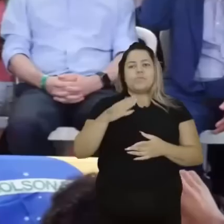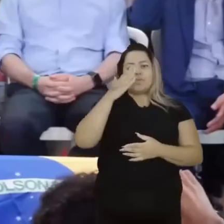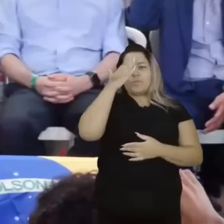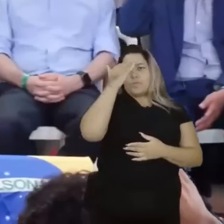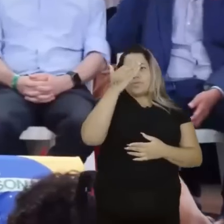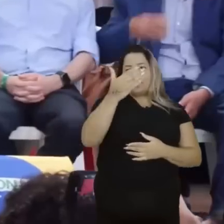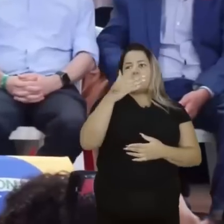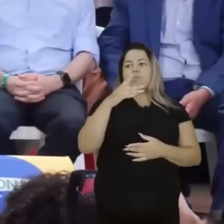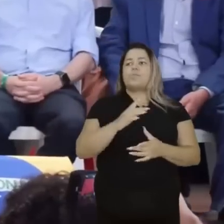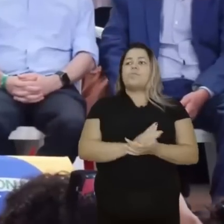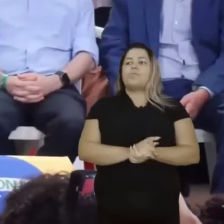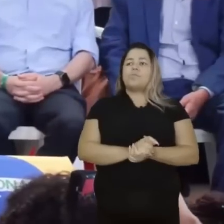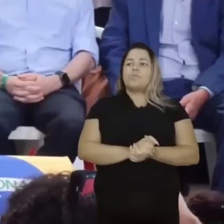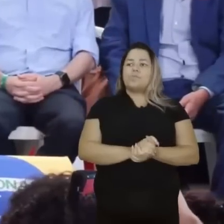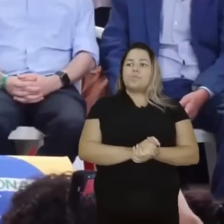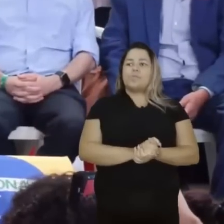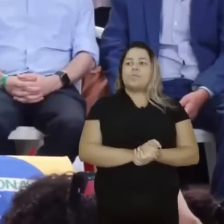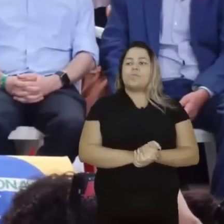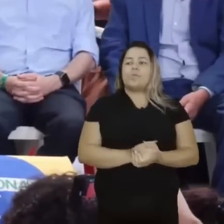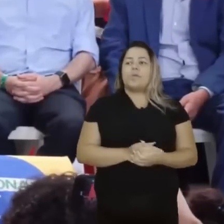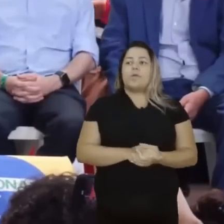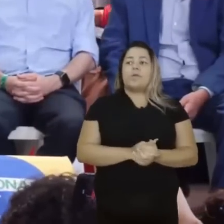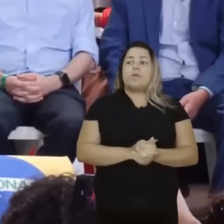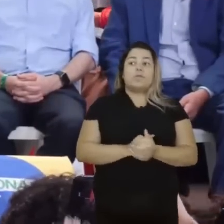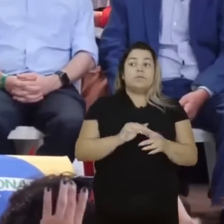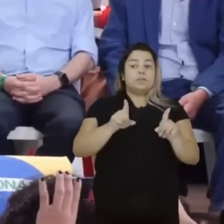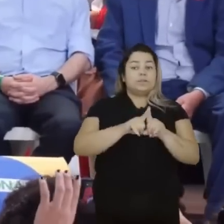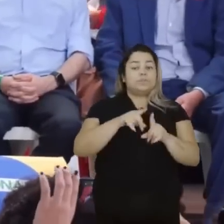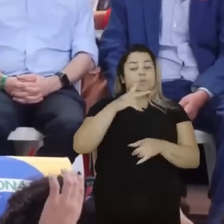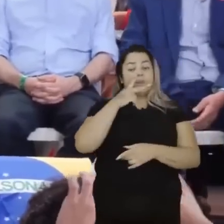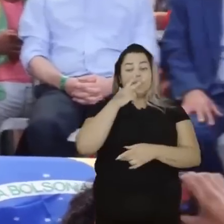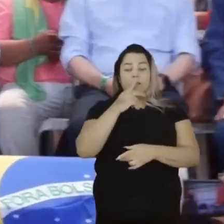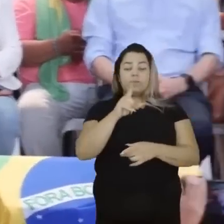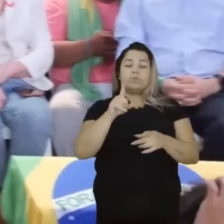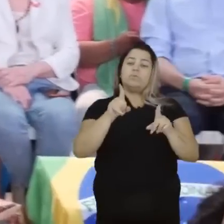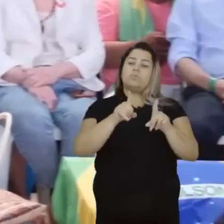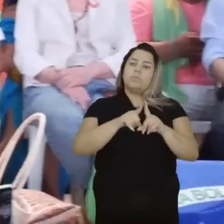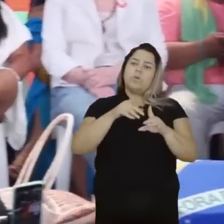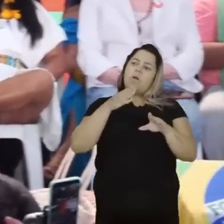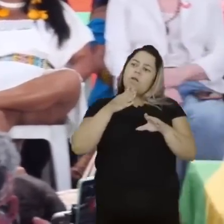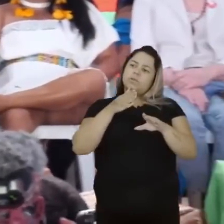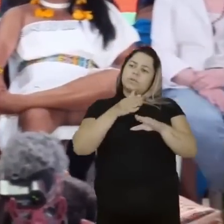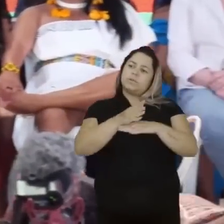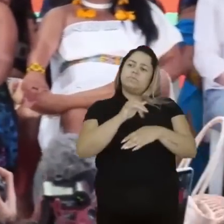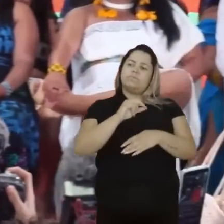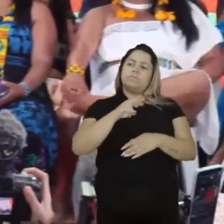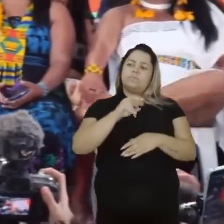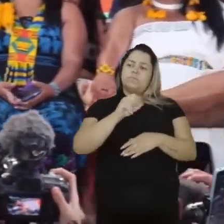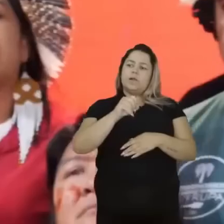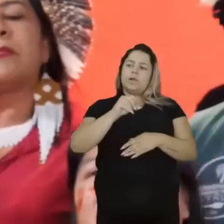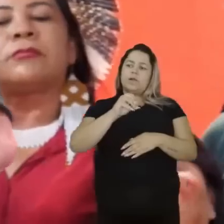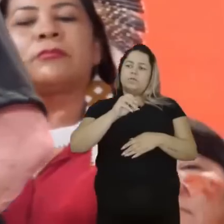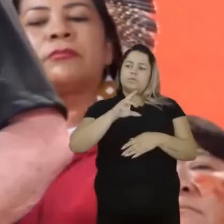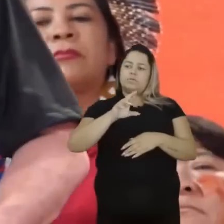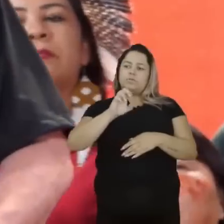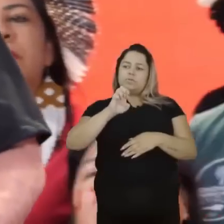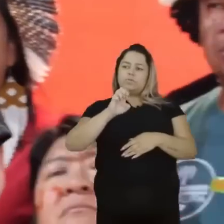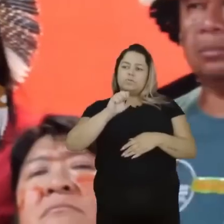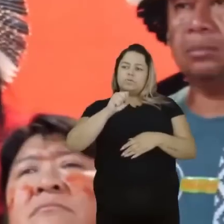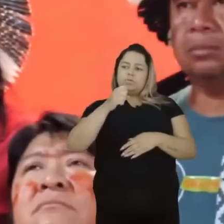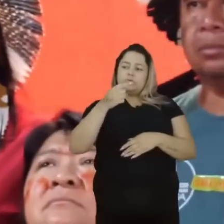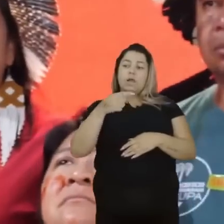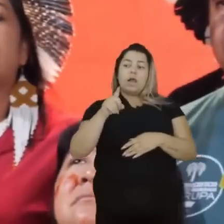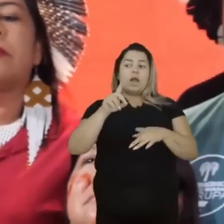de vocês. Eles acham que vocês são invasores. Eles acham que a